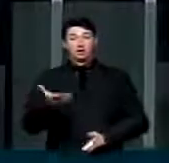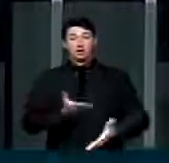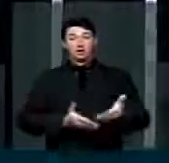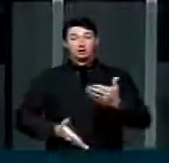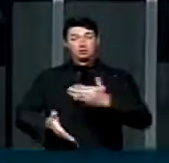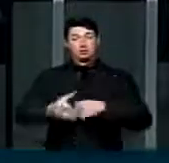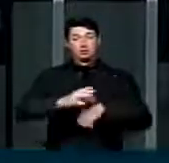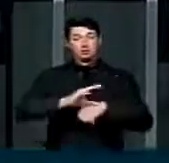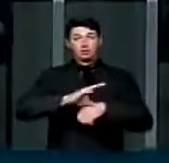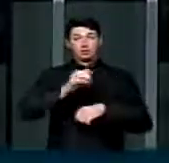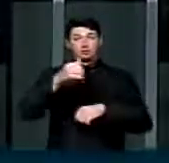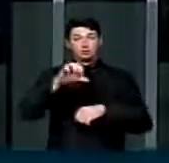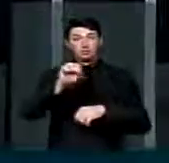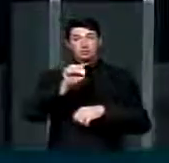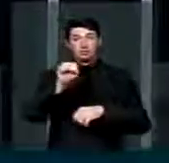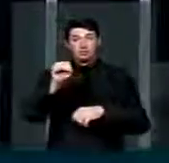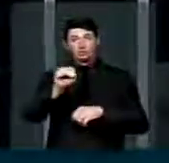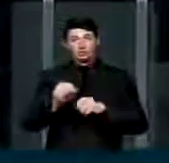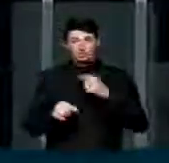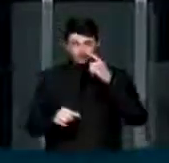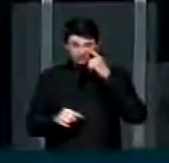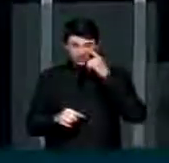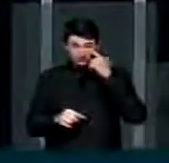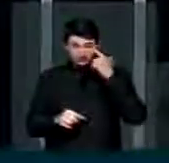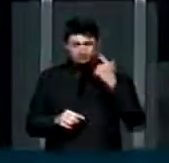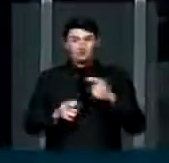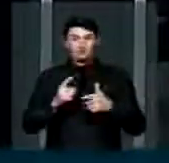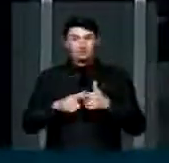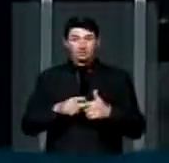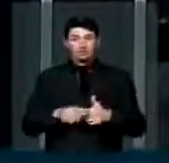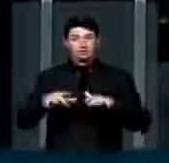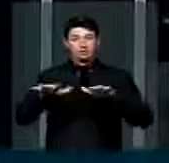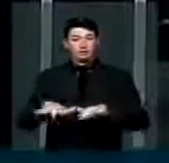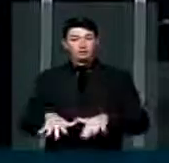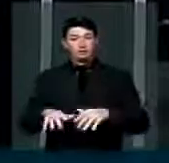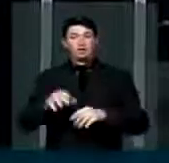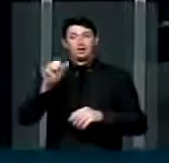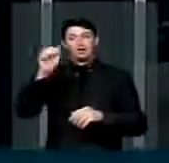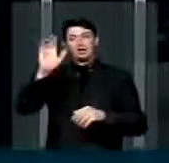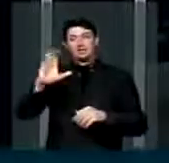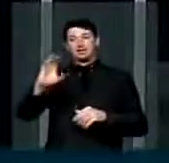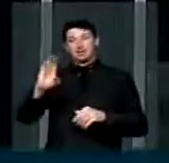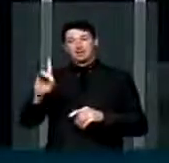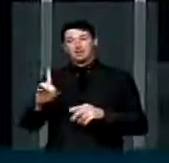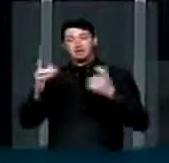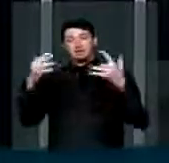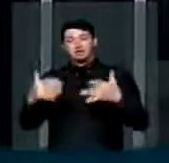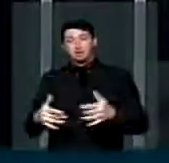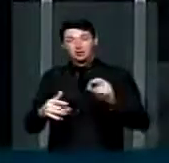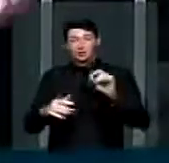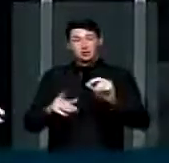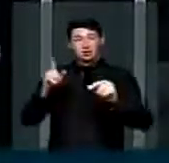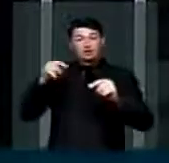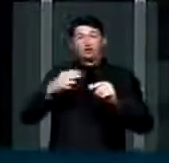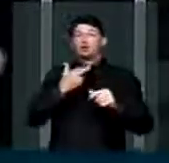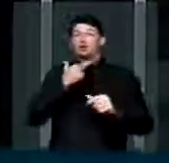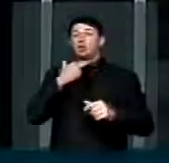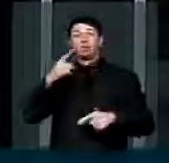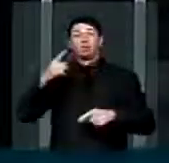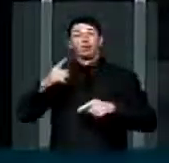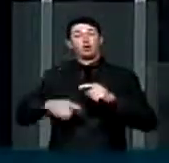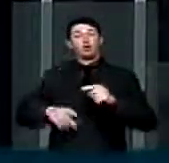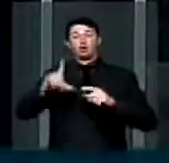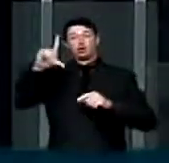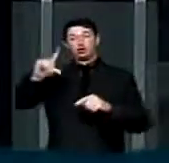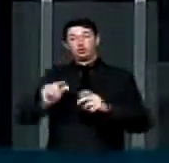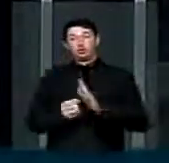para a Constituinte de 88, quando ficou lá no ADCT expresso que eram irredutíveis as